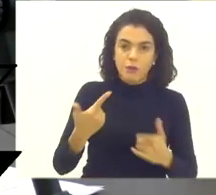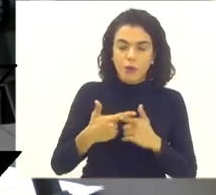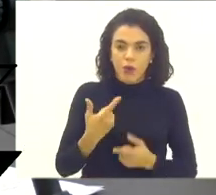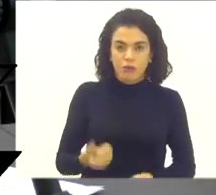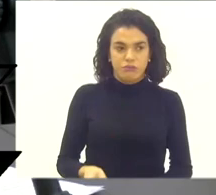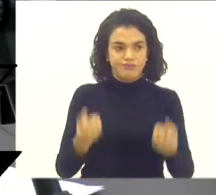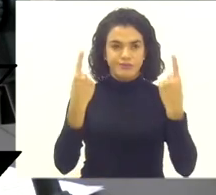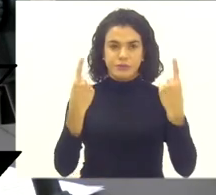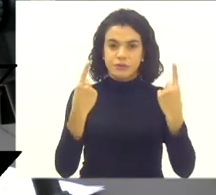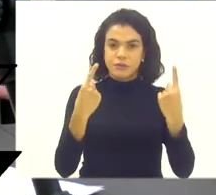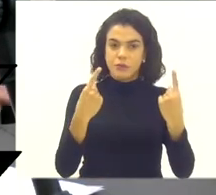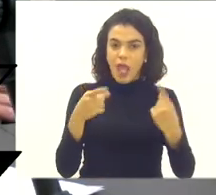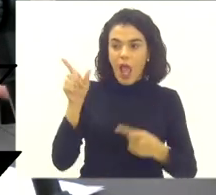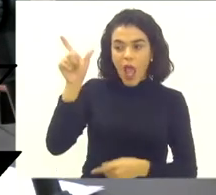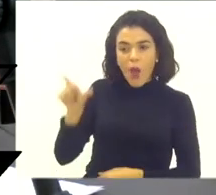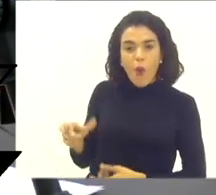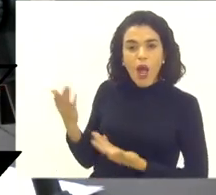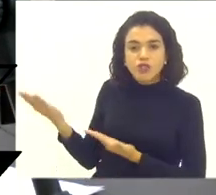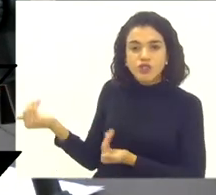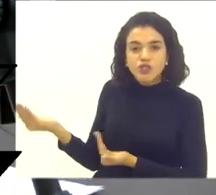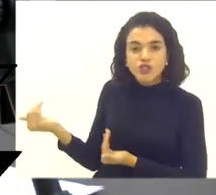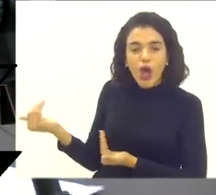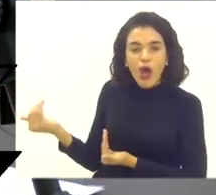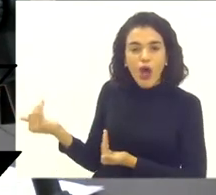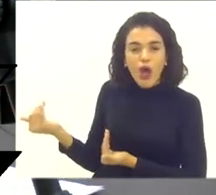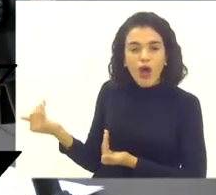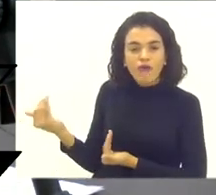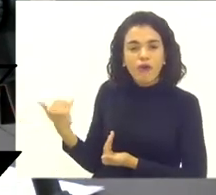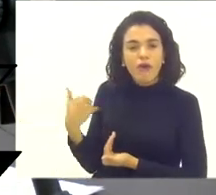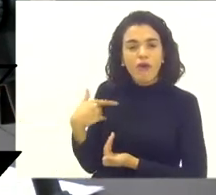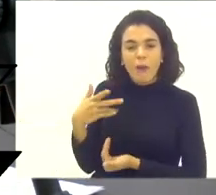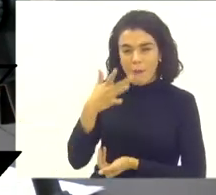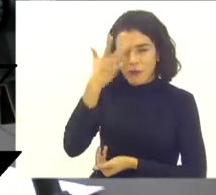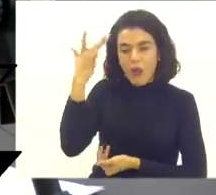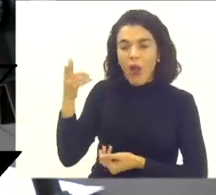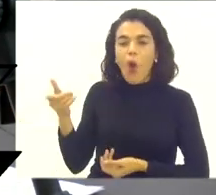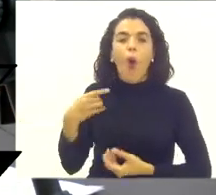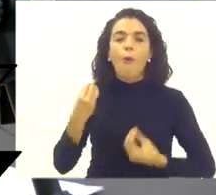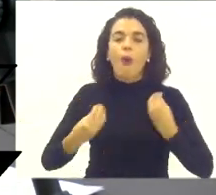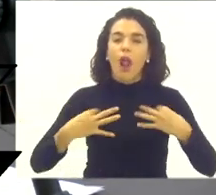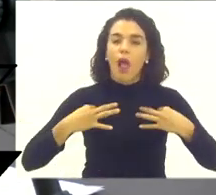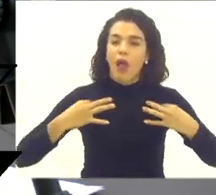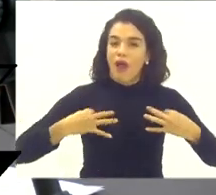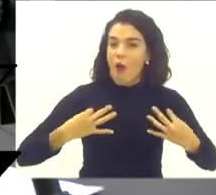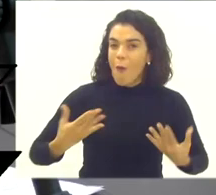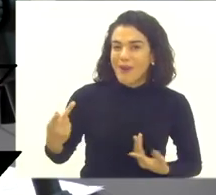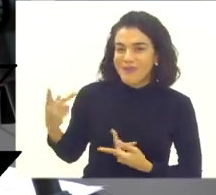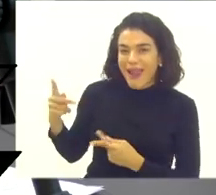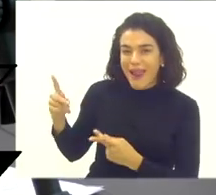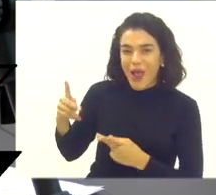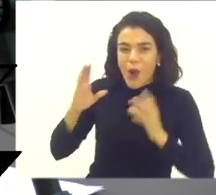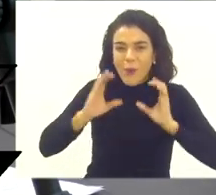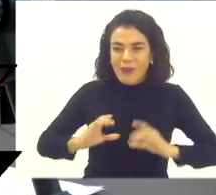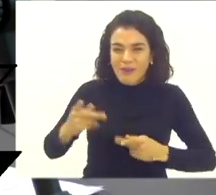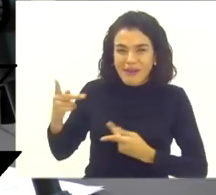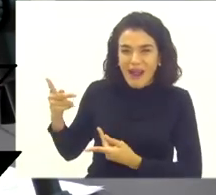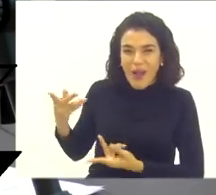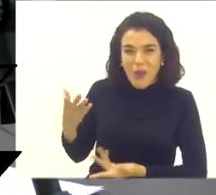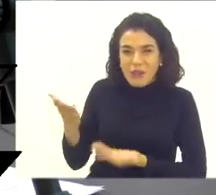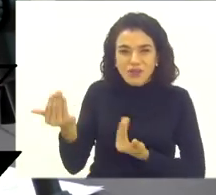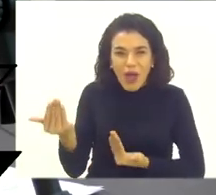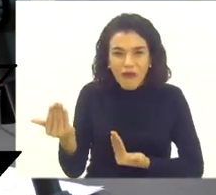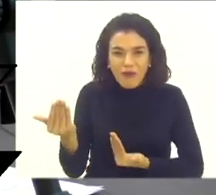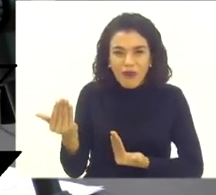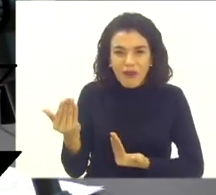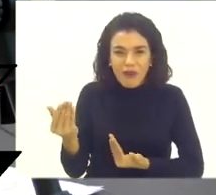estranhavam ela é uma jovem e questionava a maneira dela se vestir a vestimenta dela o comportamento gente para mim uma jovem